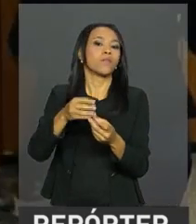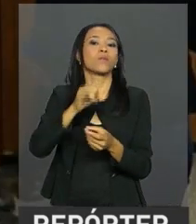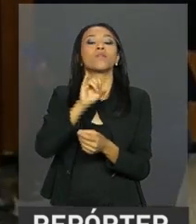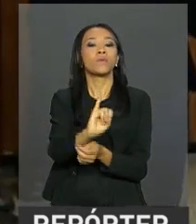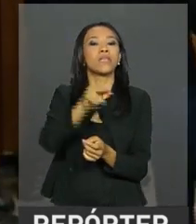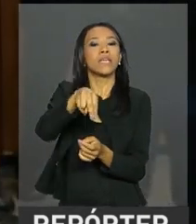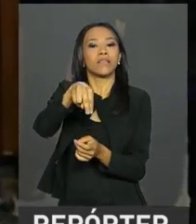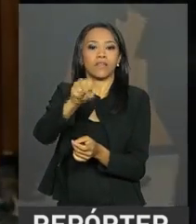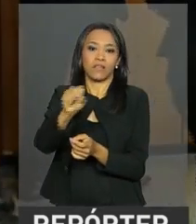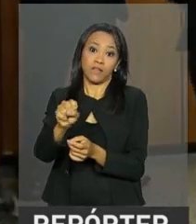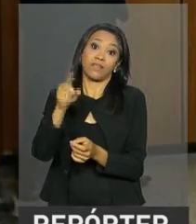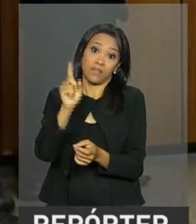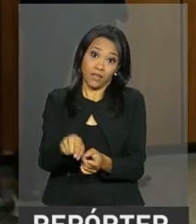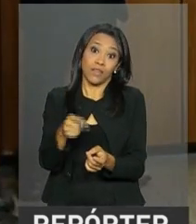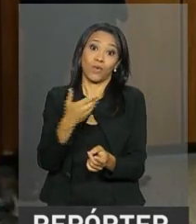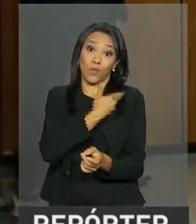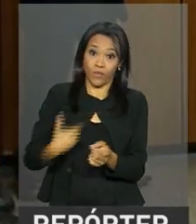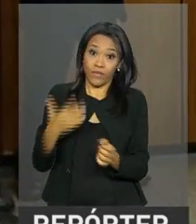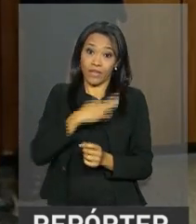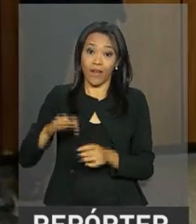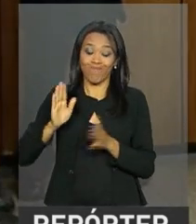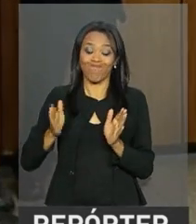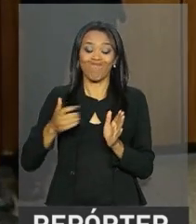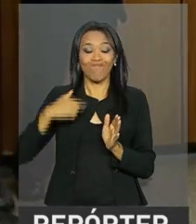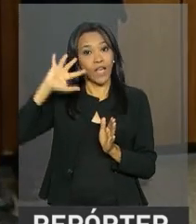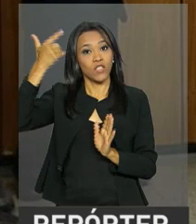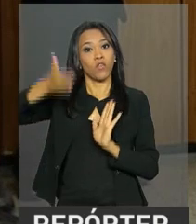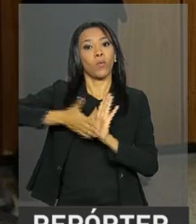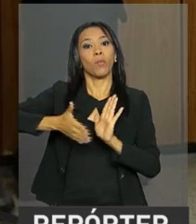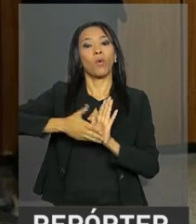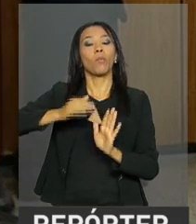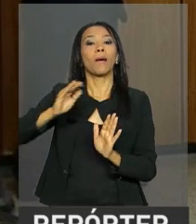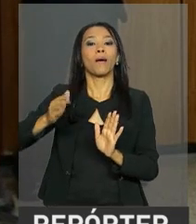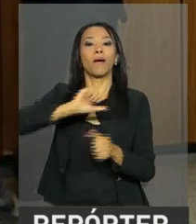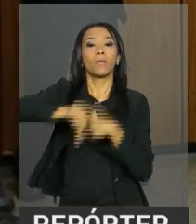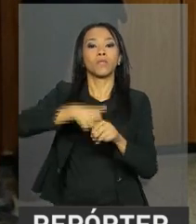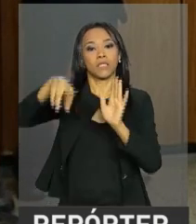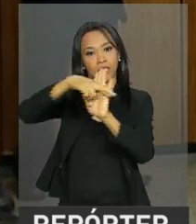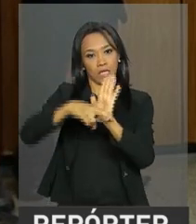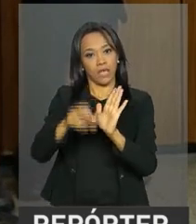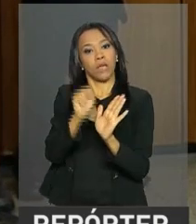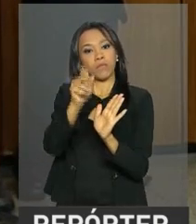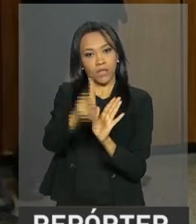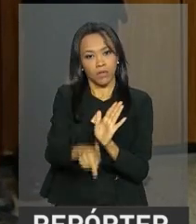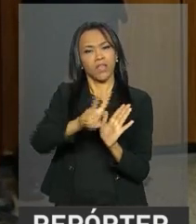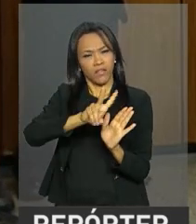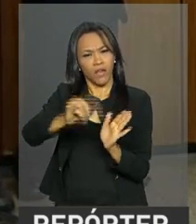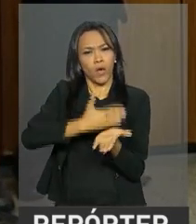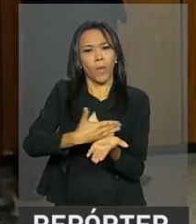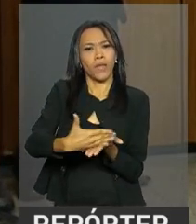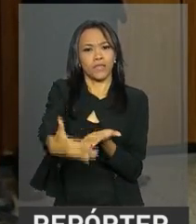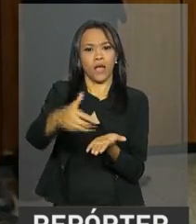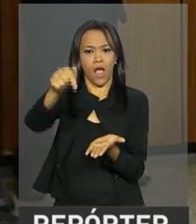nos últimos anos que levaram o governo federal a propor a reforma da previdência social que deve começar a tramitar no congresso nacional